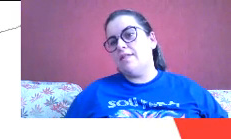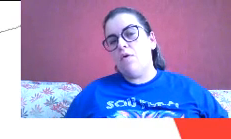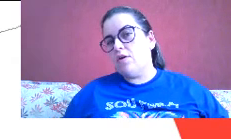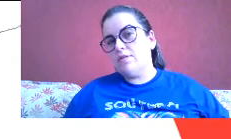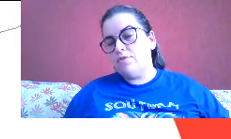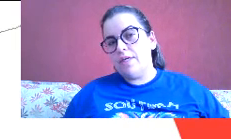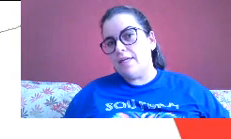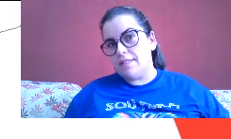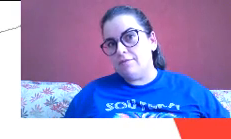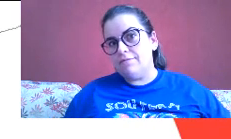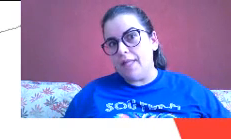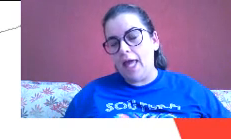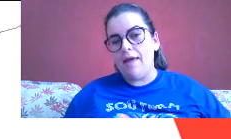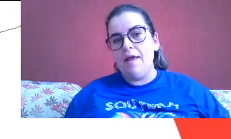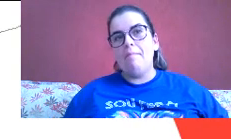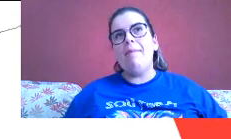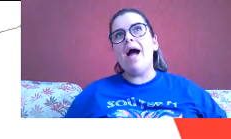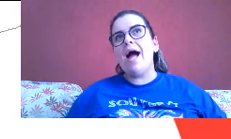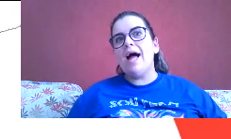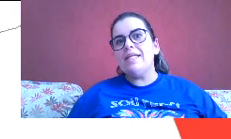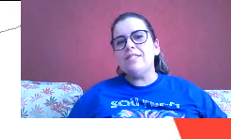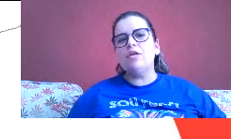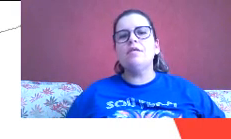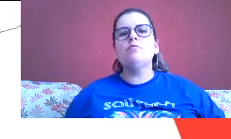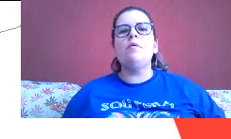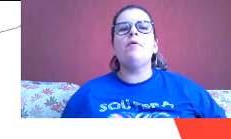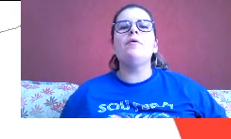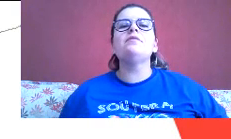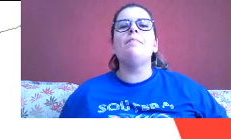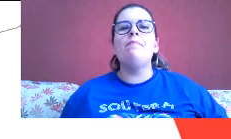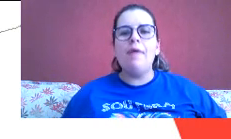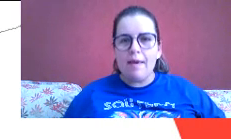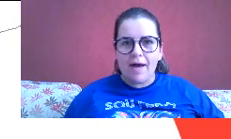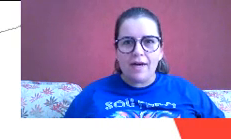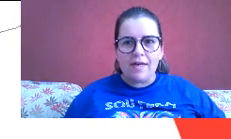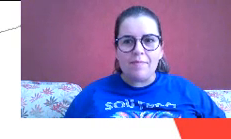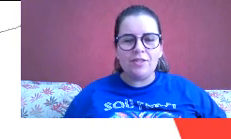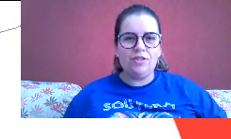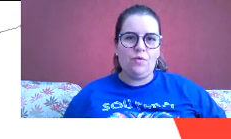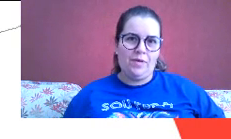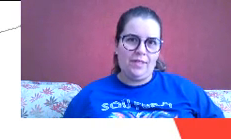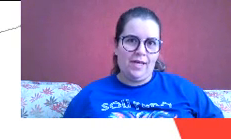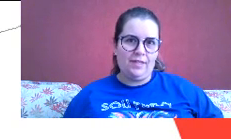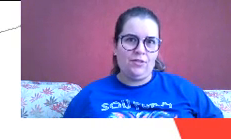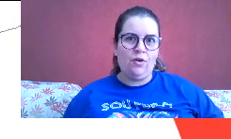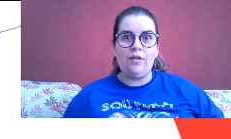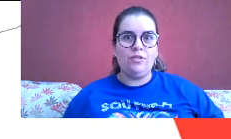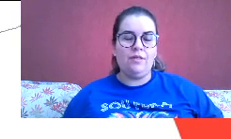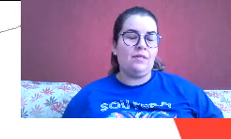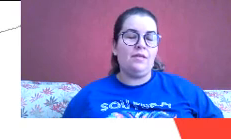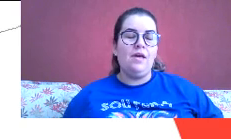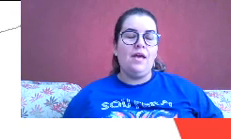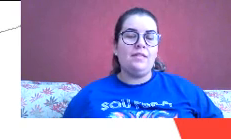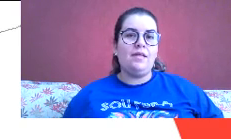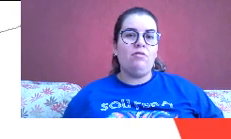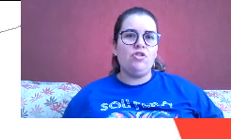de vocês não gostam de redação né mas nós temos uma proposta bem bacana pra gente começar essa história de